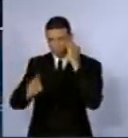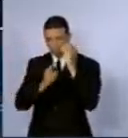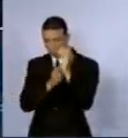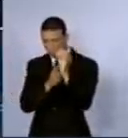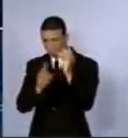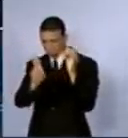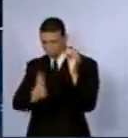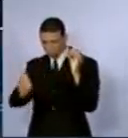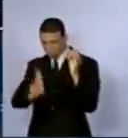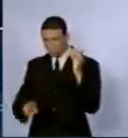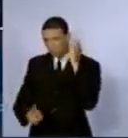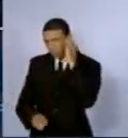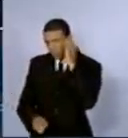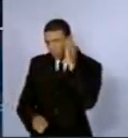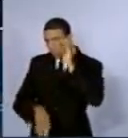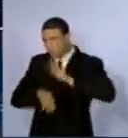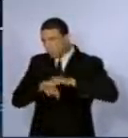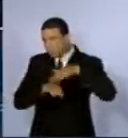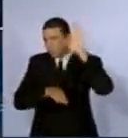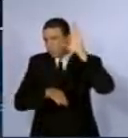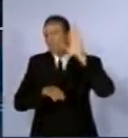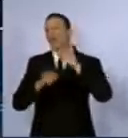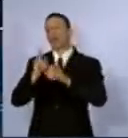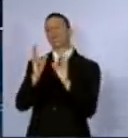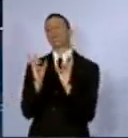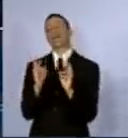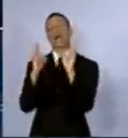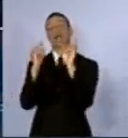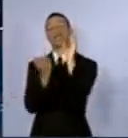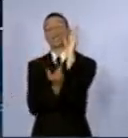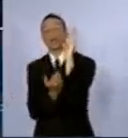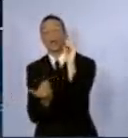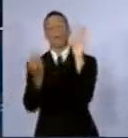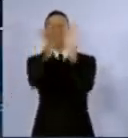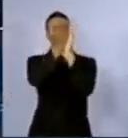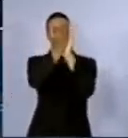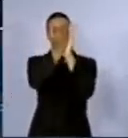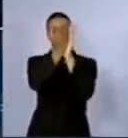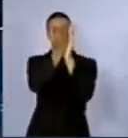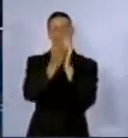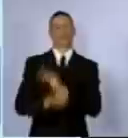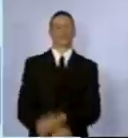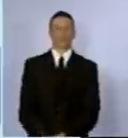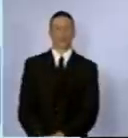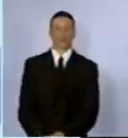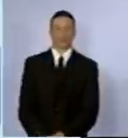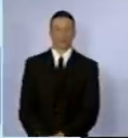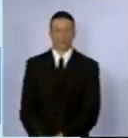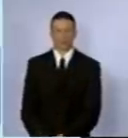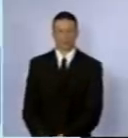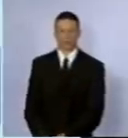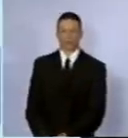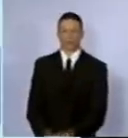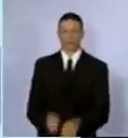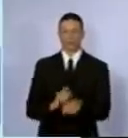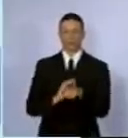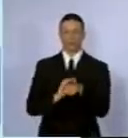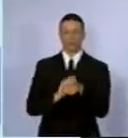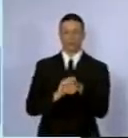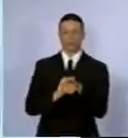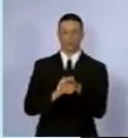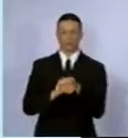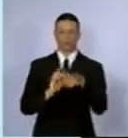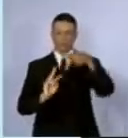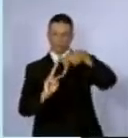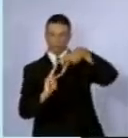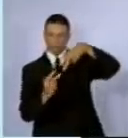câncer, nós todos percebemos que, na verdade, estamos falando de uma doença molecular, não é